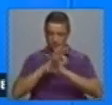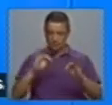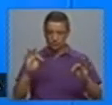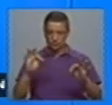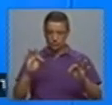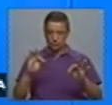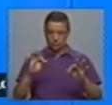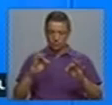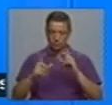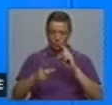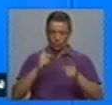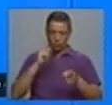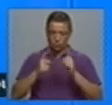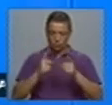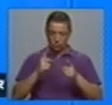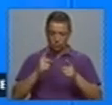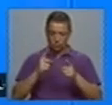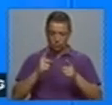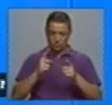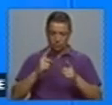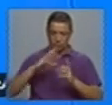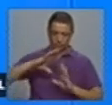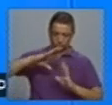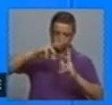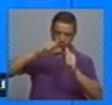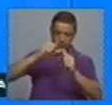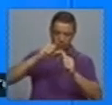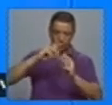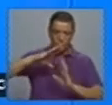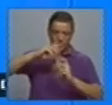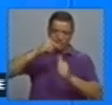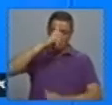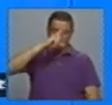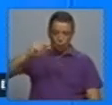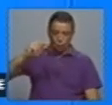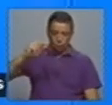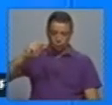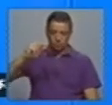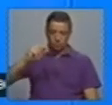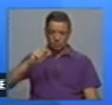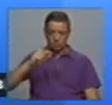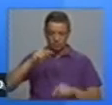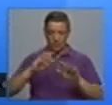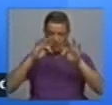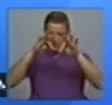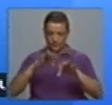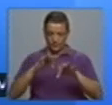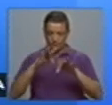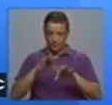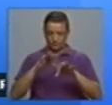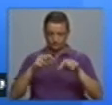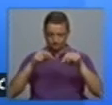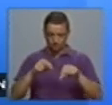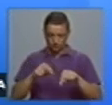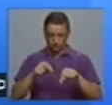do constituinte da atmosfera de um exoplaneta distante. Miguel, para terminar, temos hoje